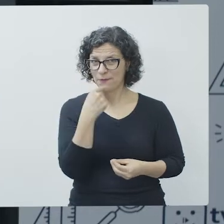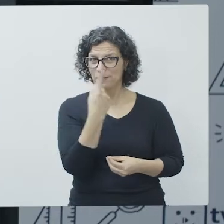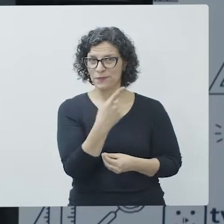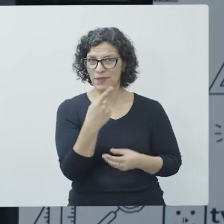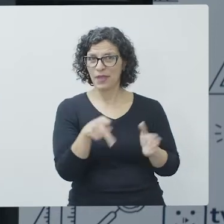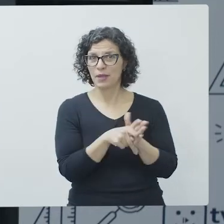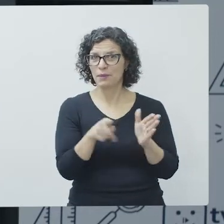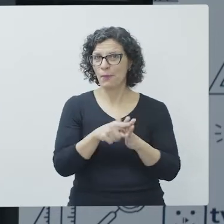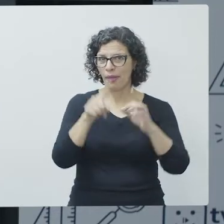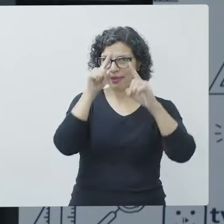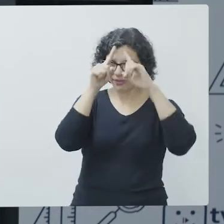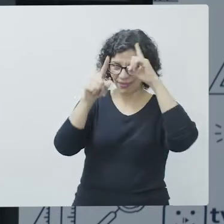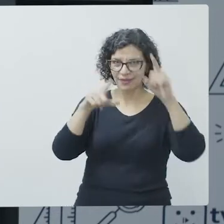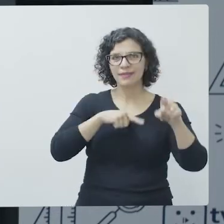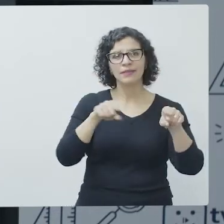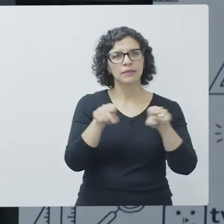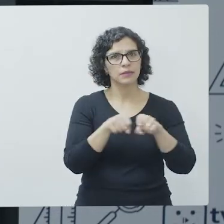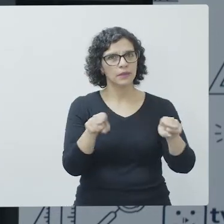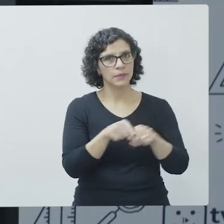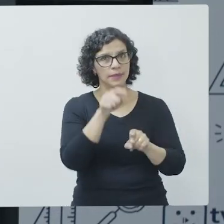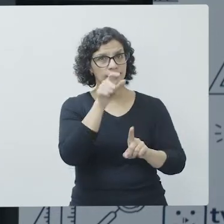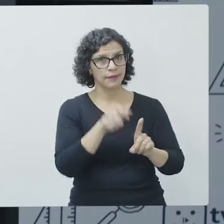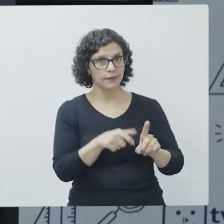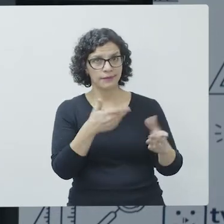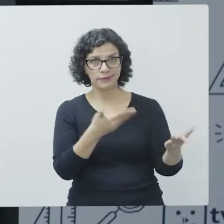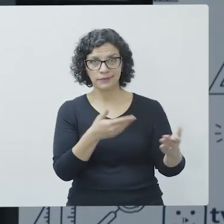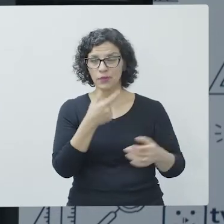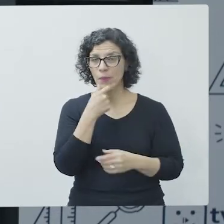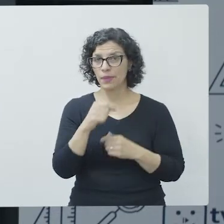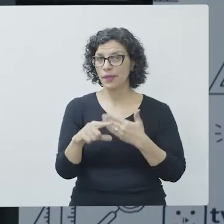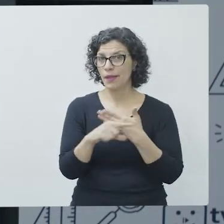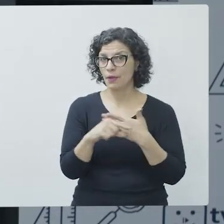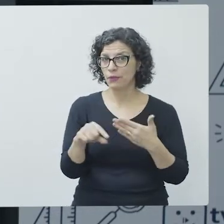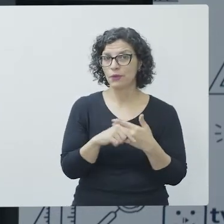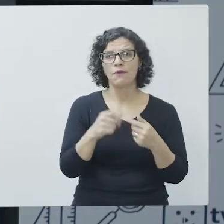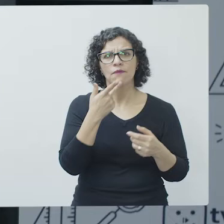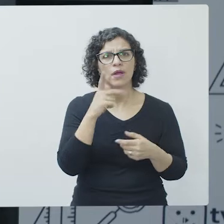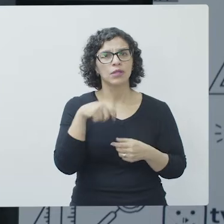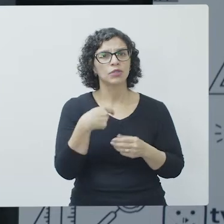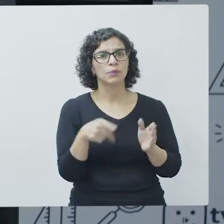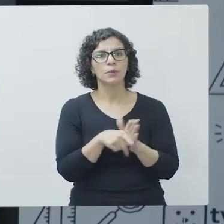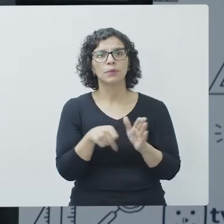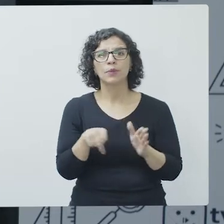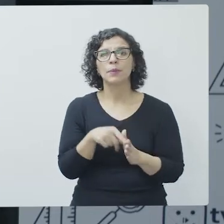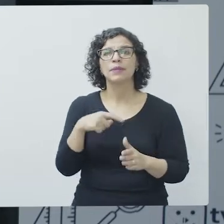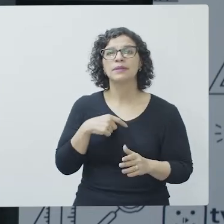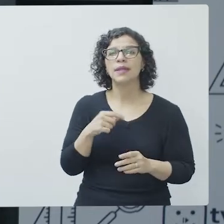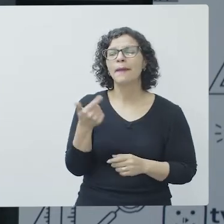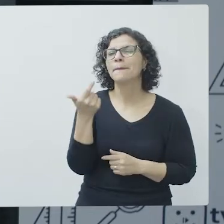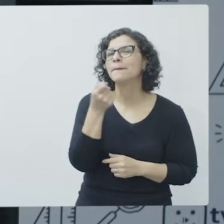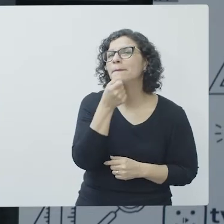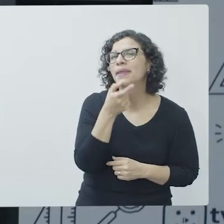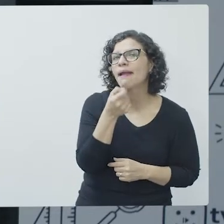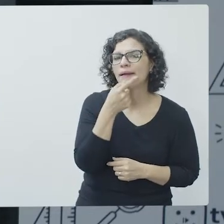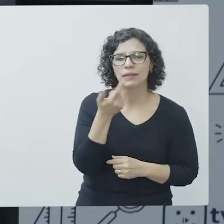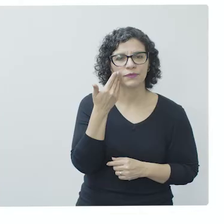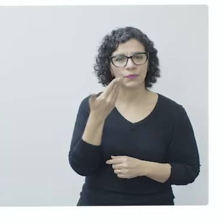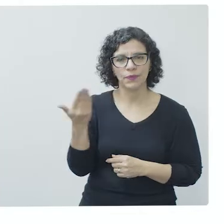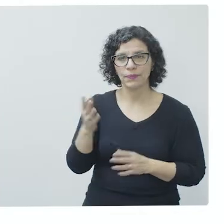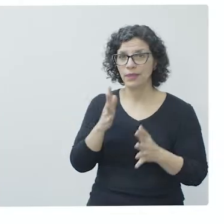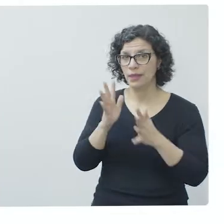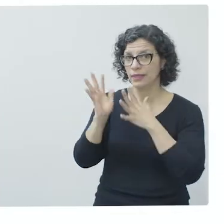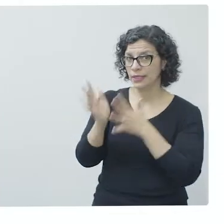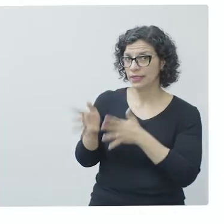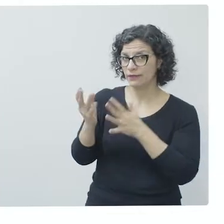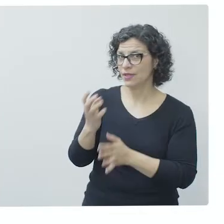autor criativo e é também um autor que trabalha bastante com o humor. Olha só, entrevista